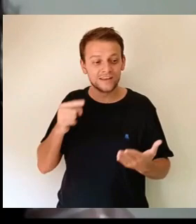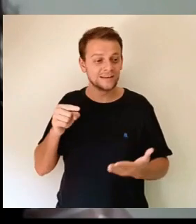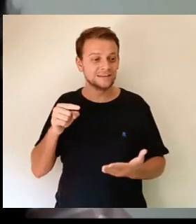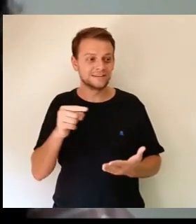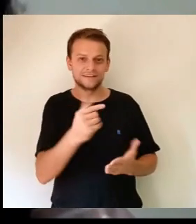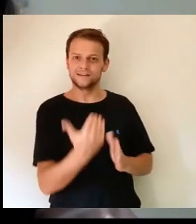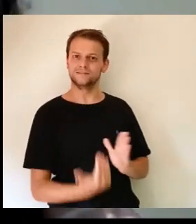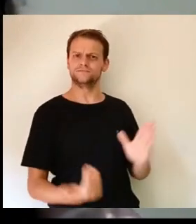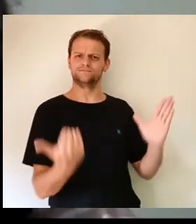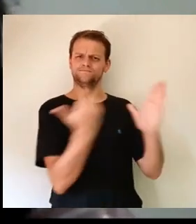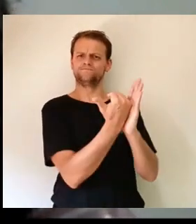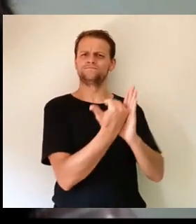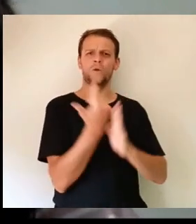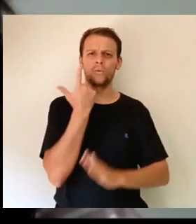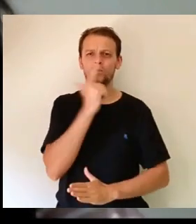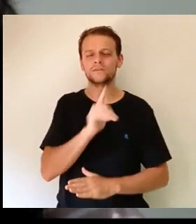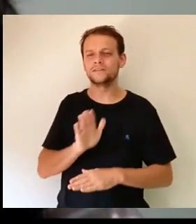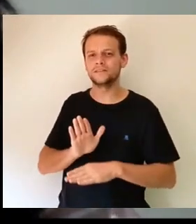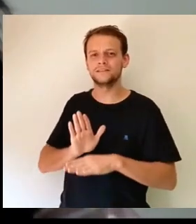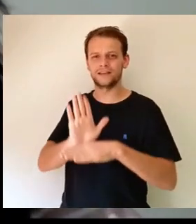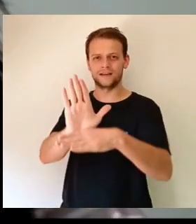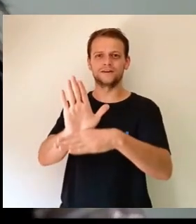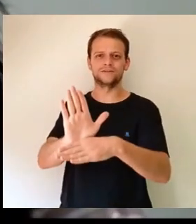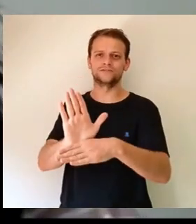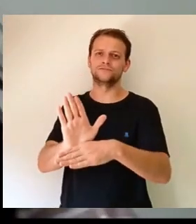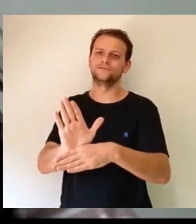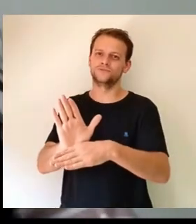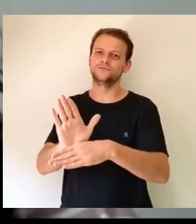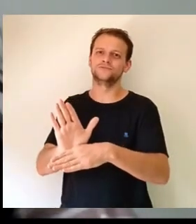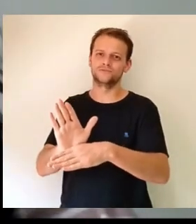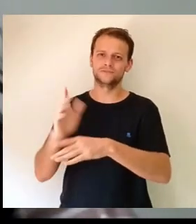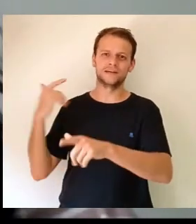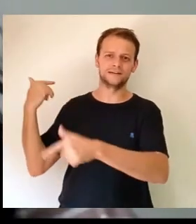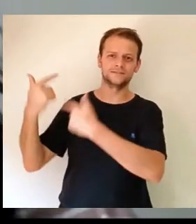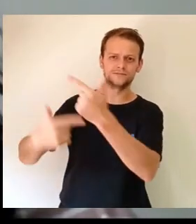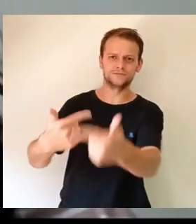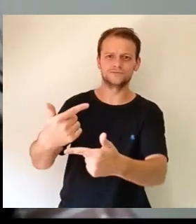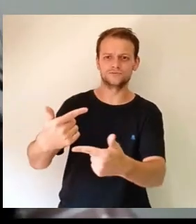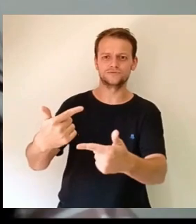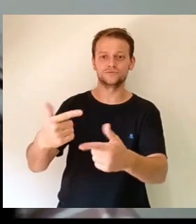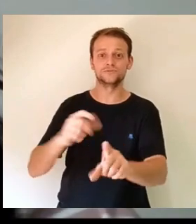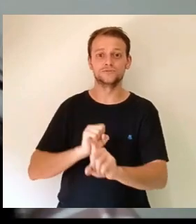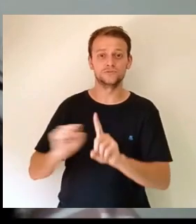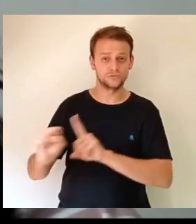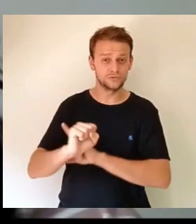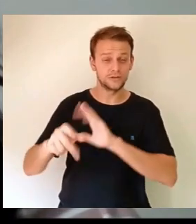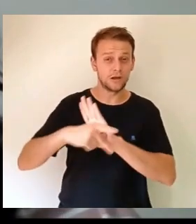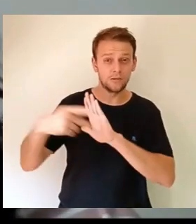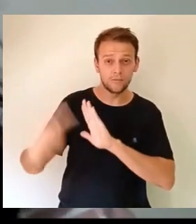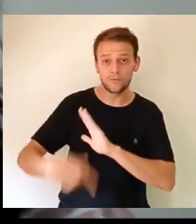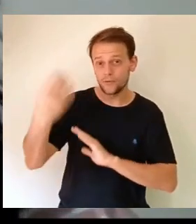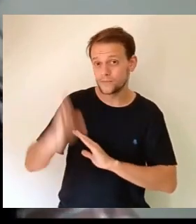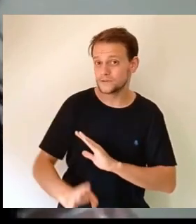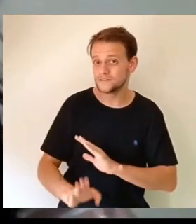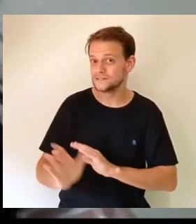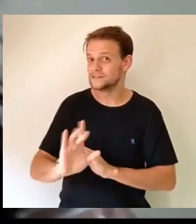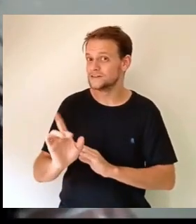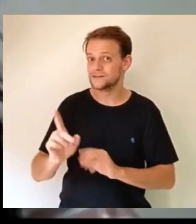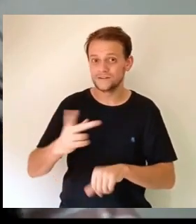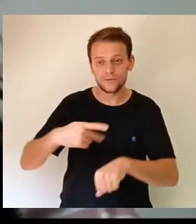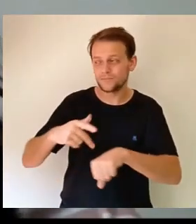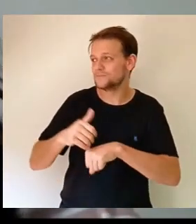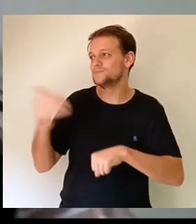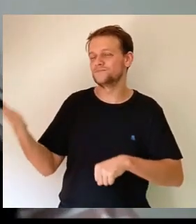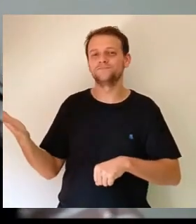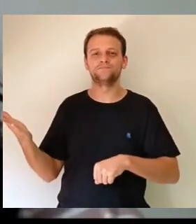só o quanto grande, né, que ele conseguiu contribuir para um legado e para uma população não só brasileira,